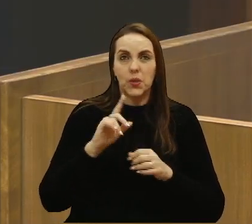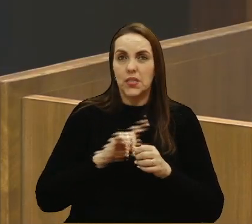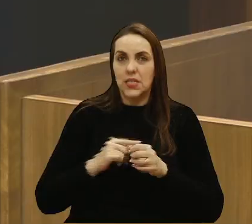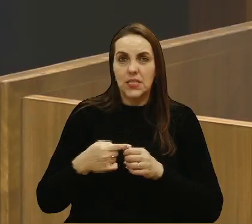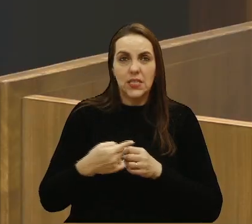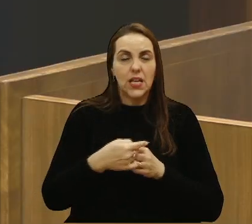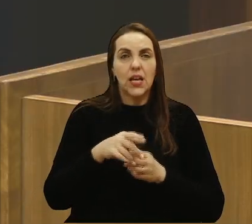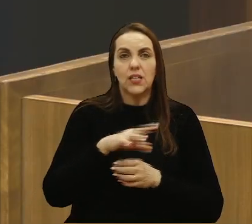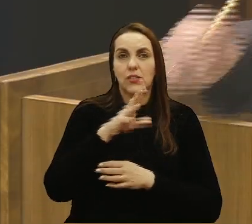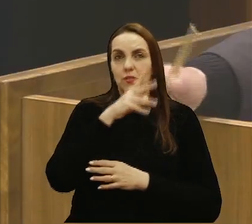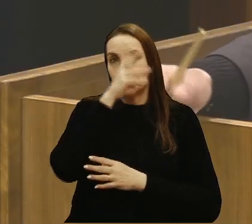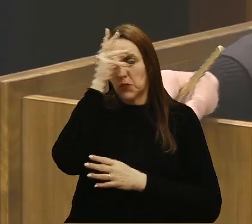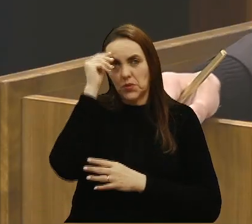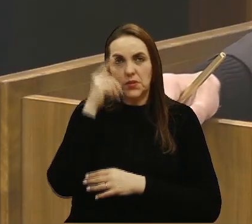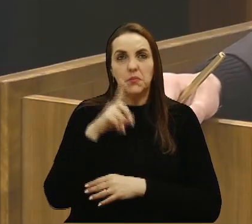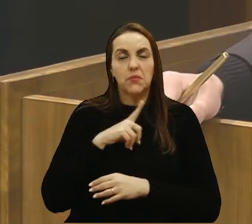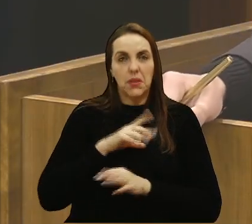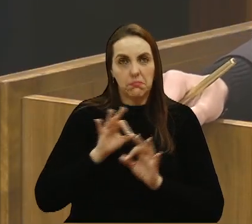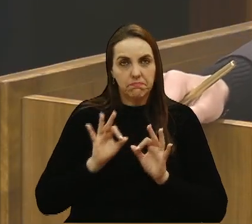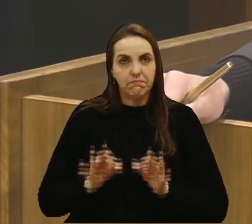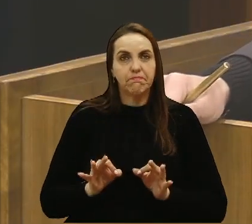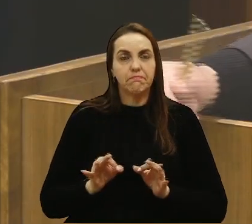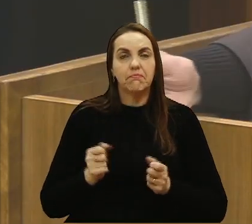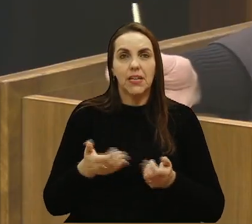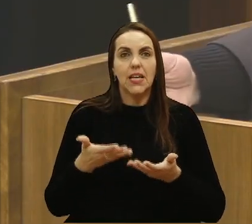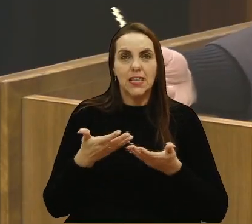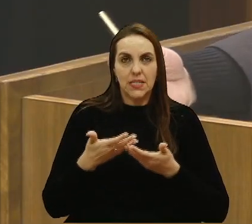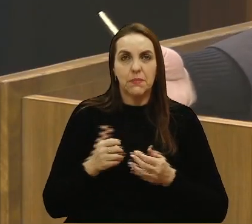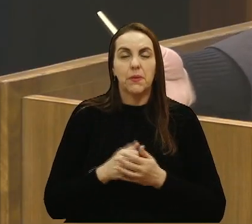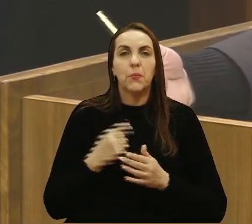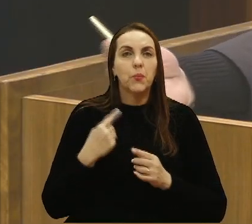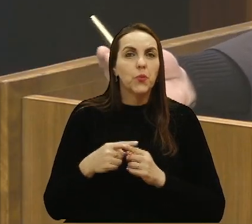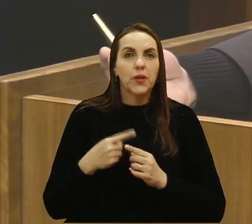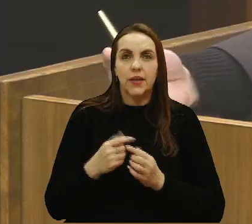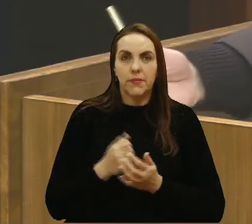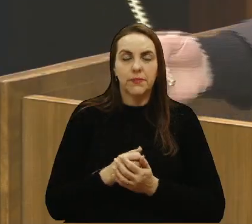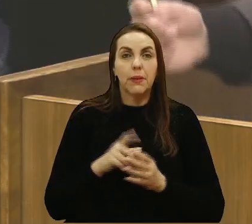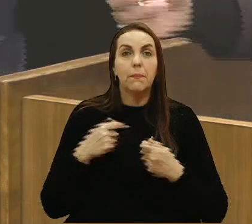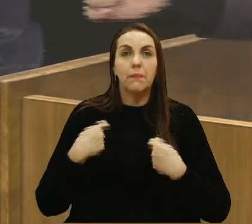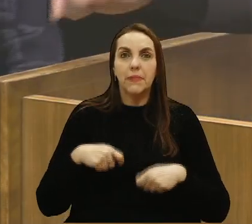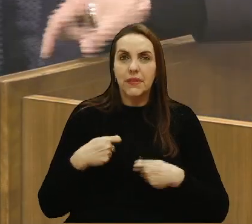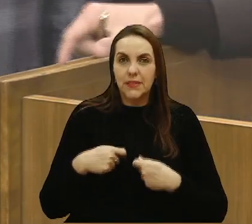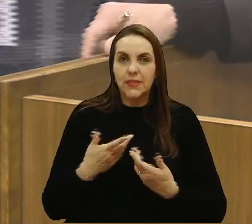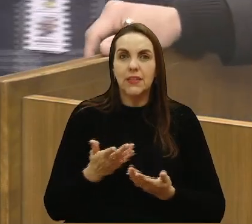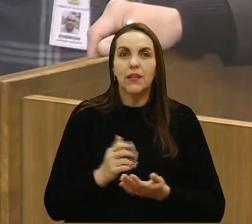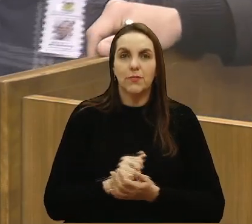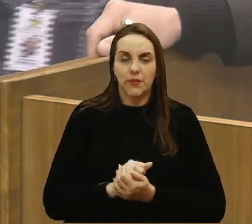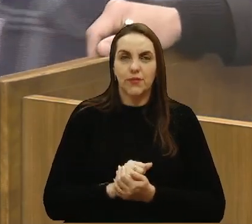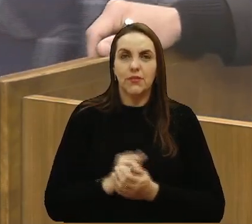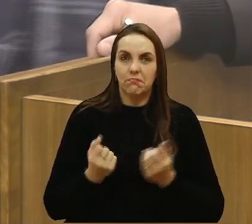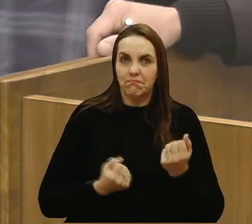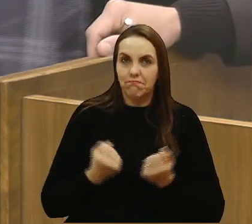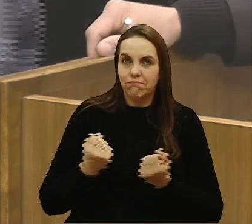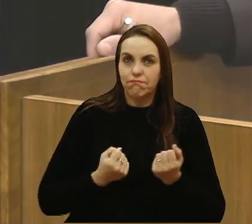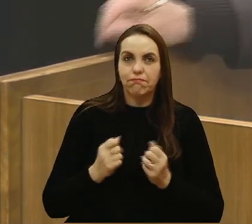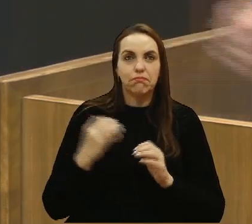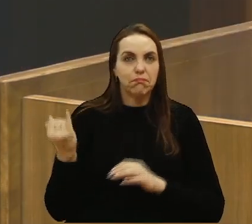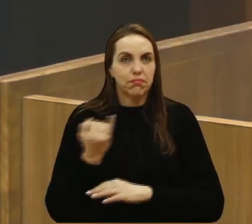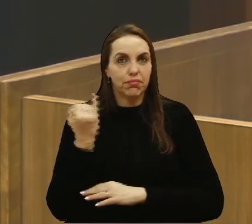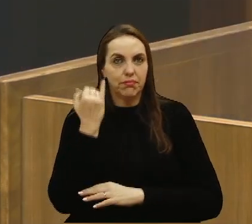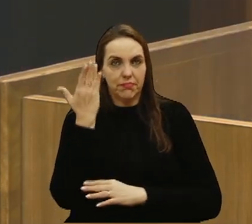os municípios têm o dever de receber, né, porque a gente precisa desses veículos de tamanha